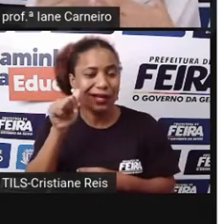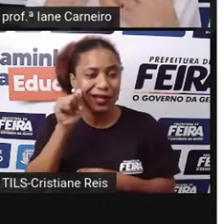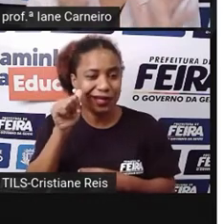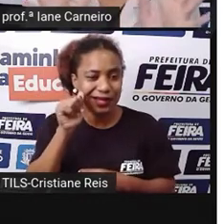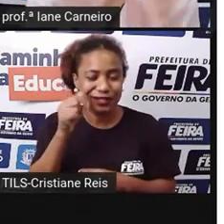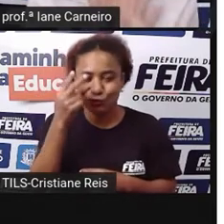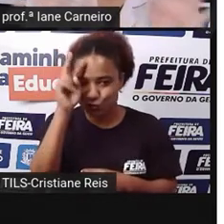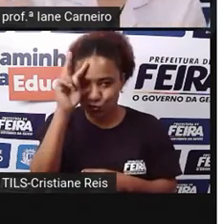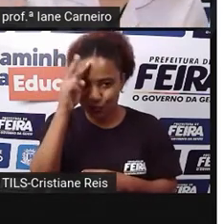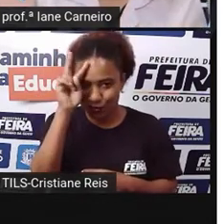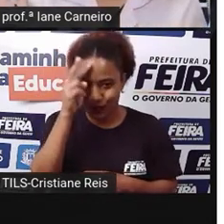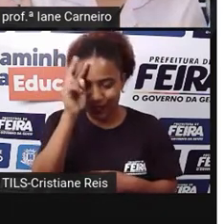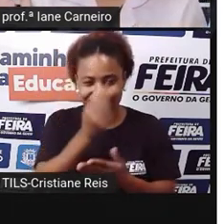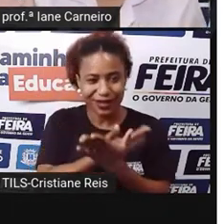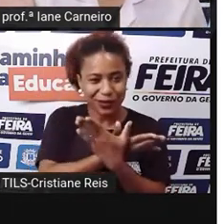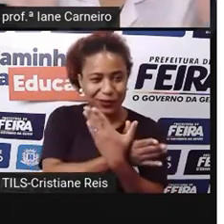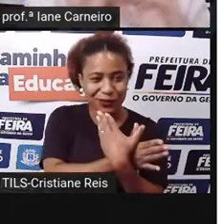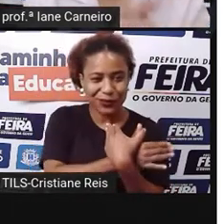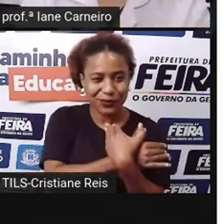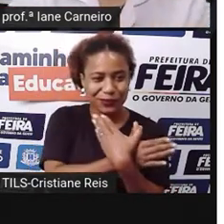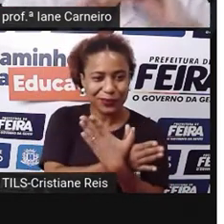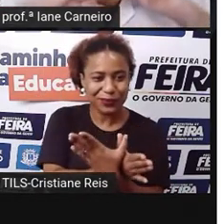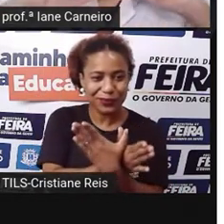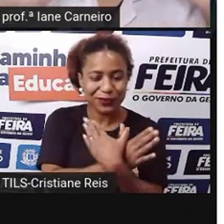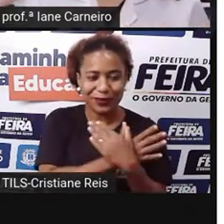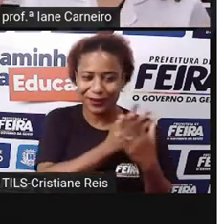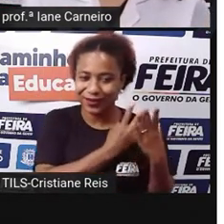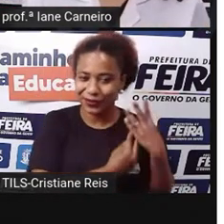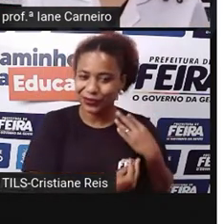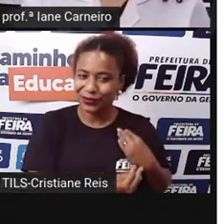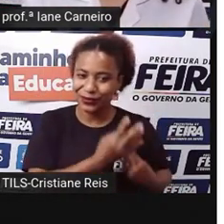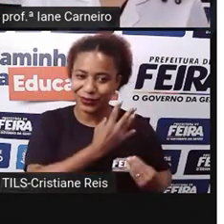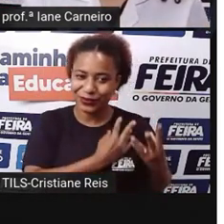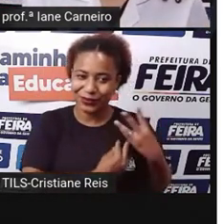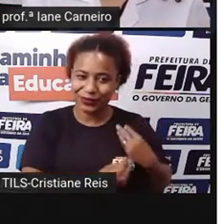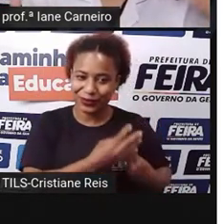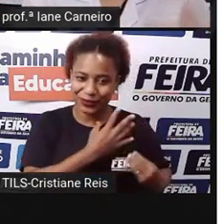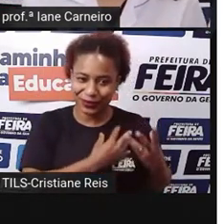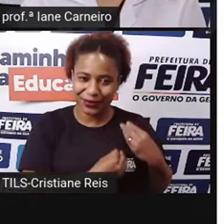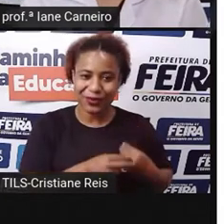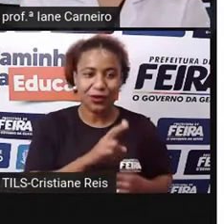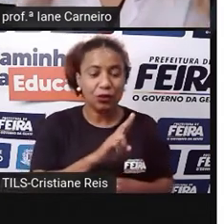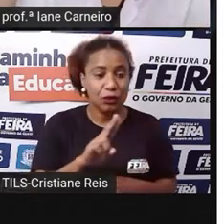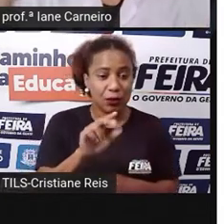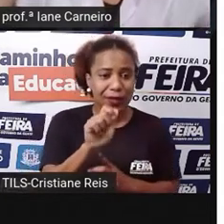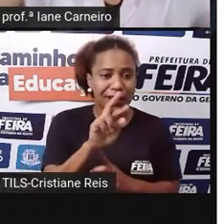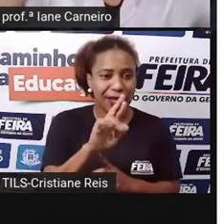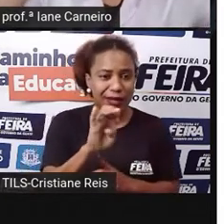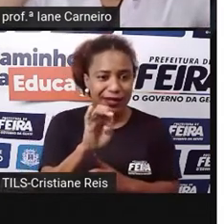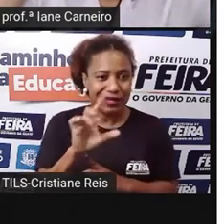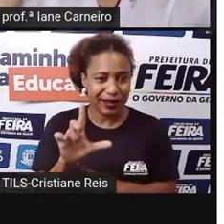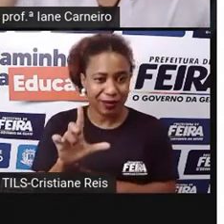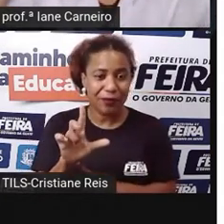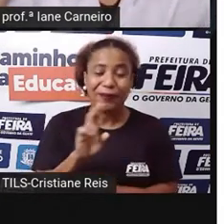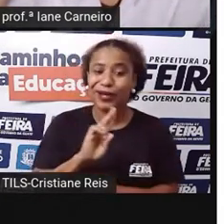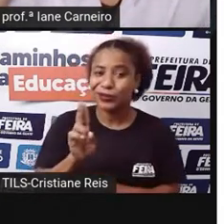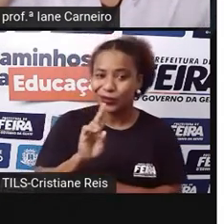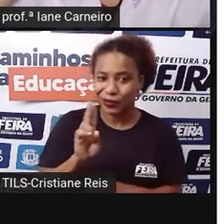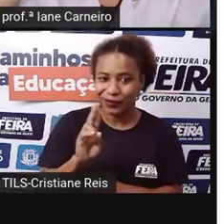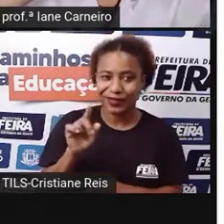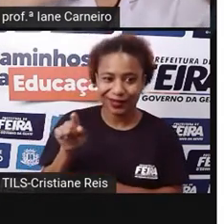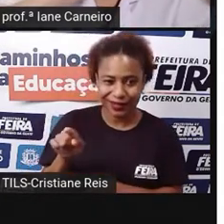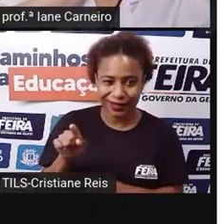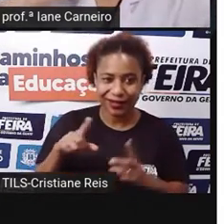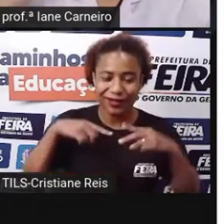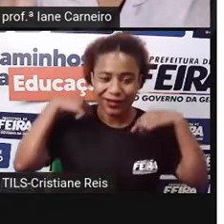Vermelho, ela não, a gente não sabe o nome dela. É só Chapeuzinho Vermelho, né? Por quê? Porque ela usa um gorro que ela ganhou